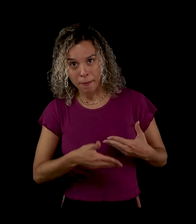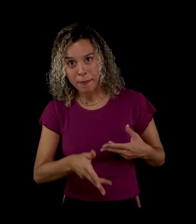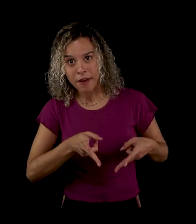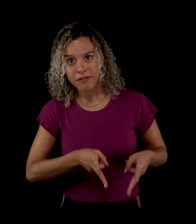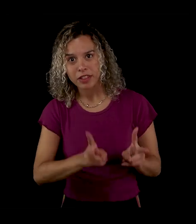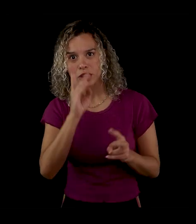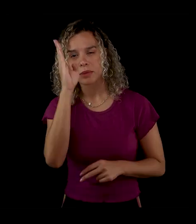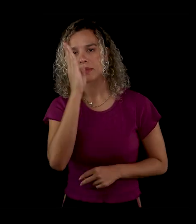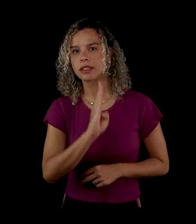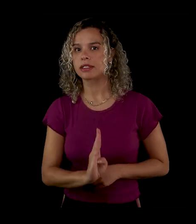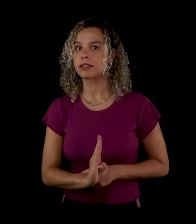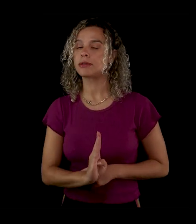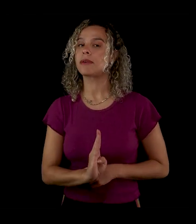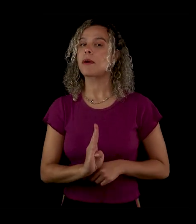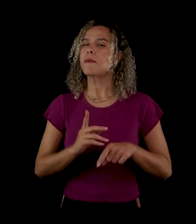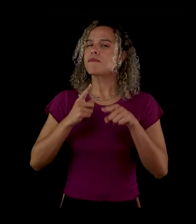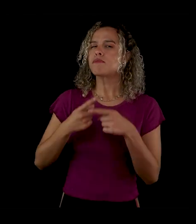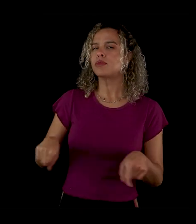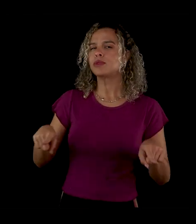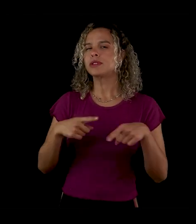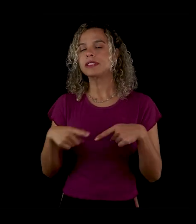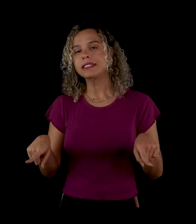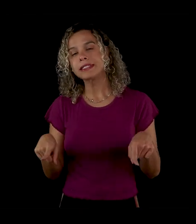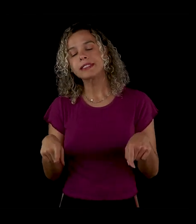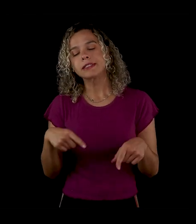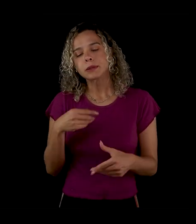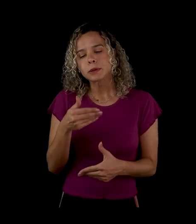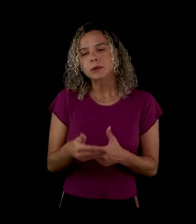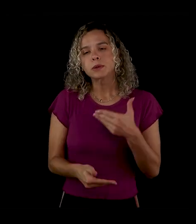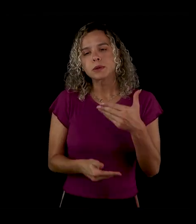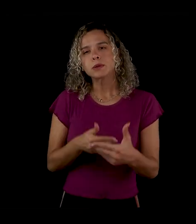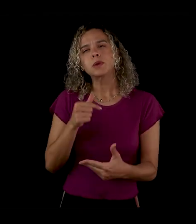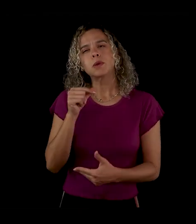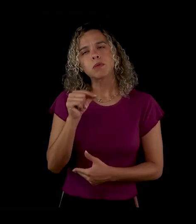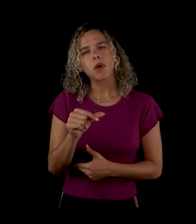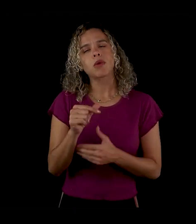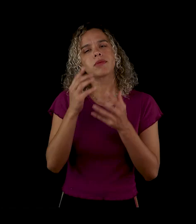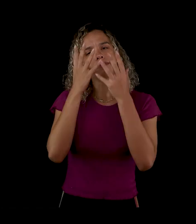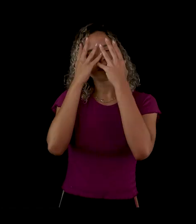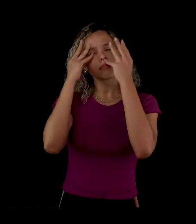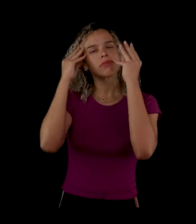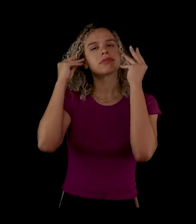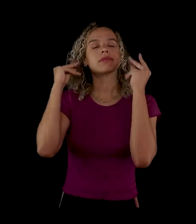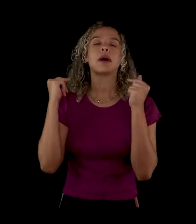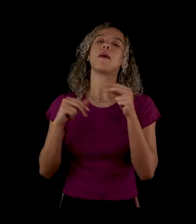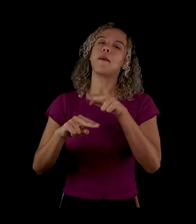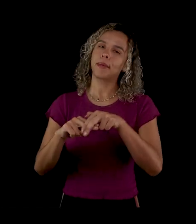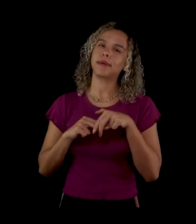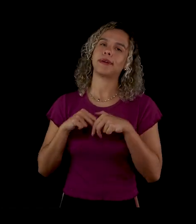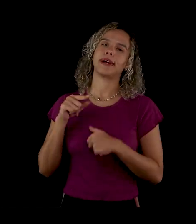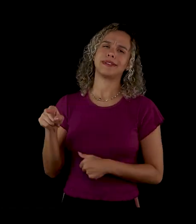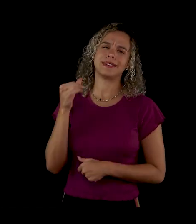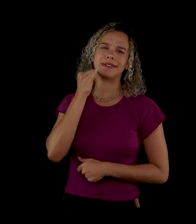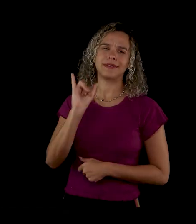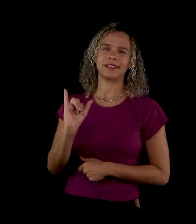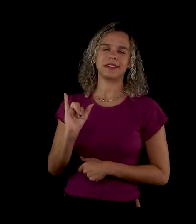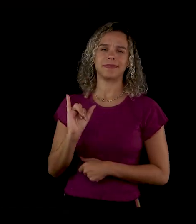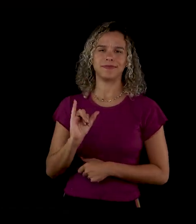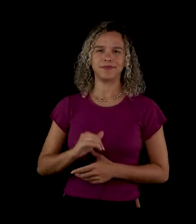Brasil foi uma marcha que pouco a pouco foi sendo esquecida exatamente por